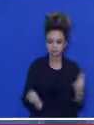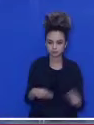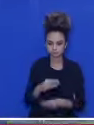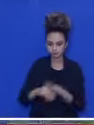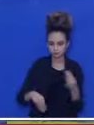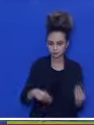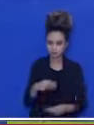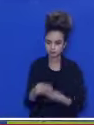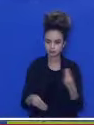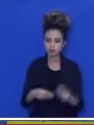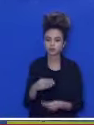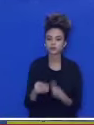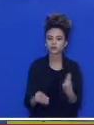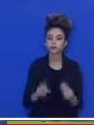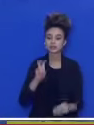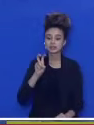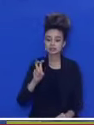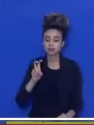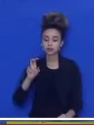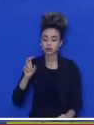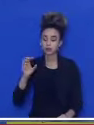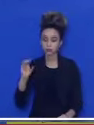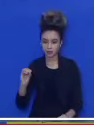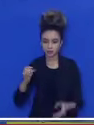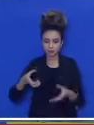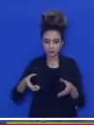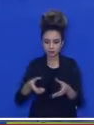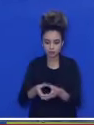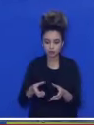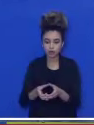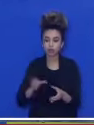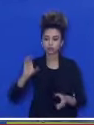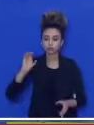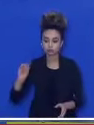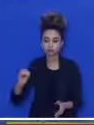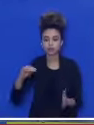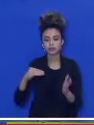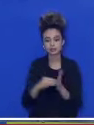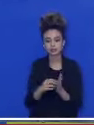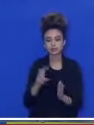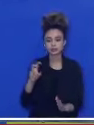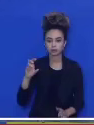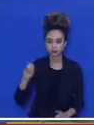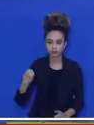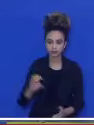Globo carregado, embaralhando 50 bolas numeradas de 01 a 50.